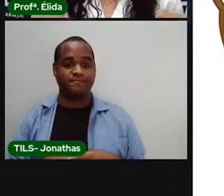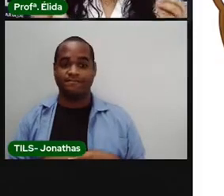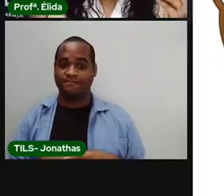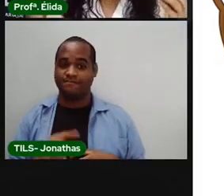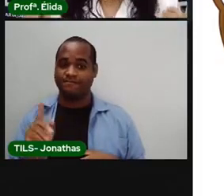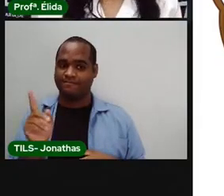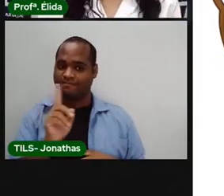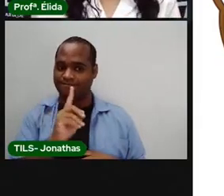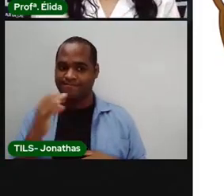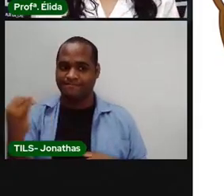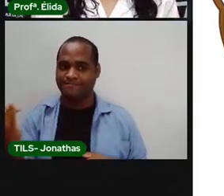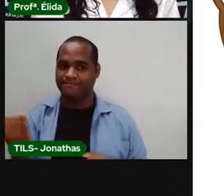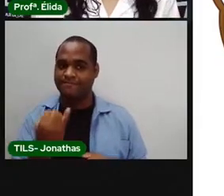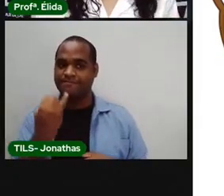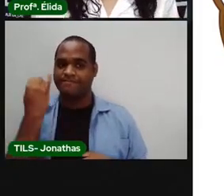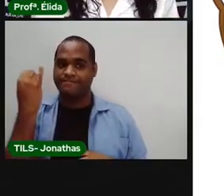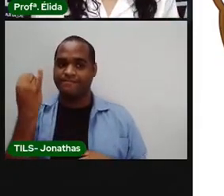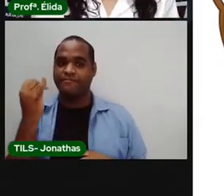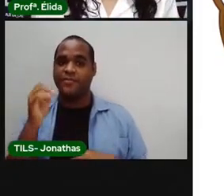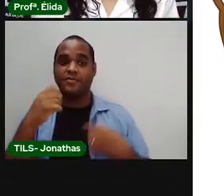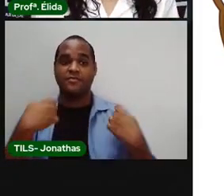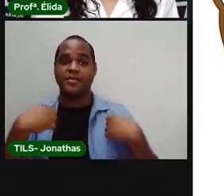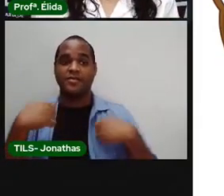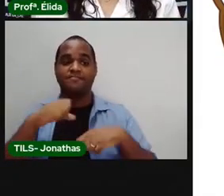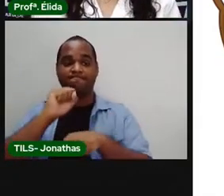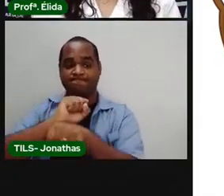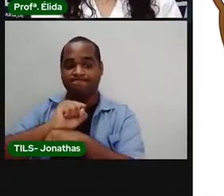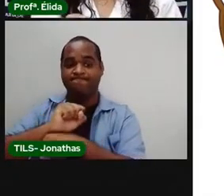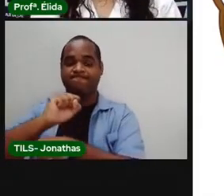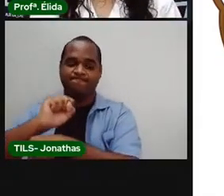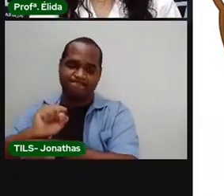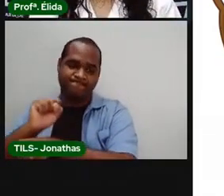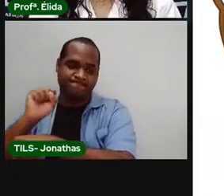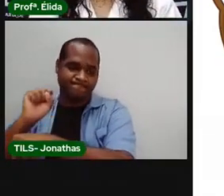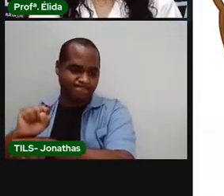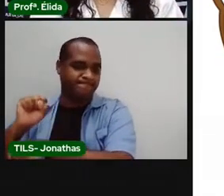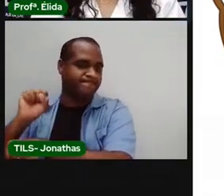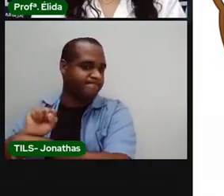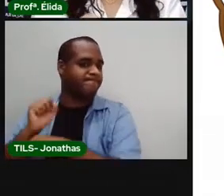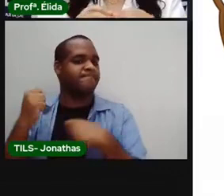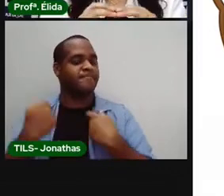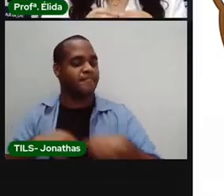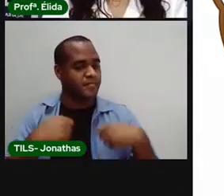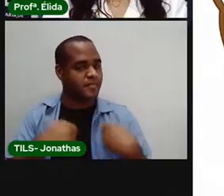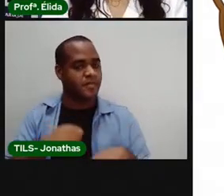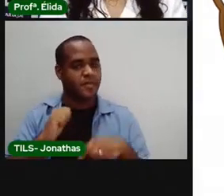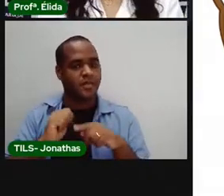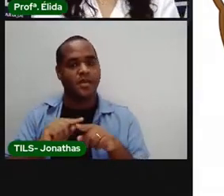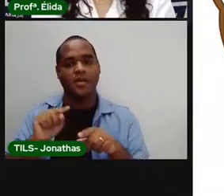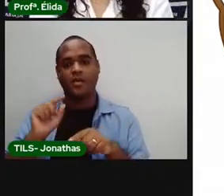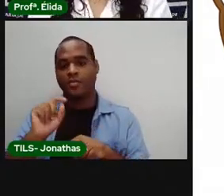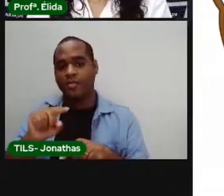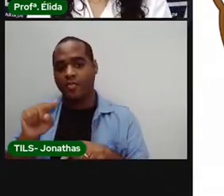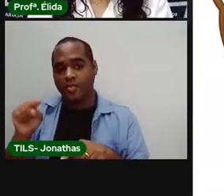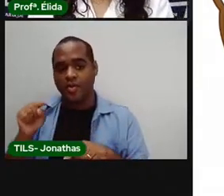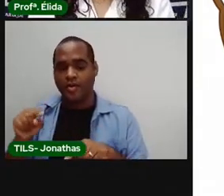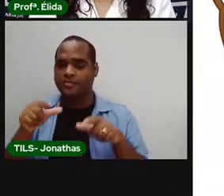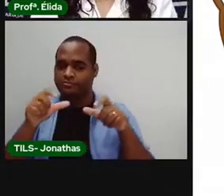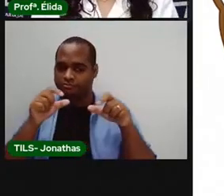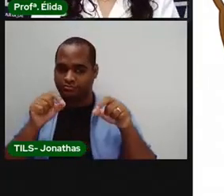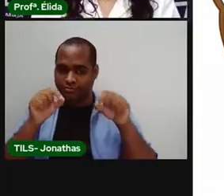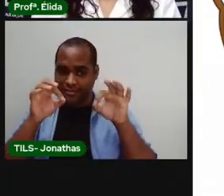a importância das pontuações. Quando nós colocamos os pontos nos